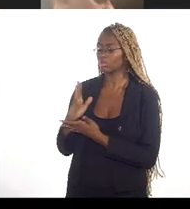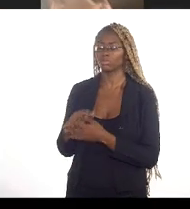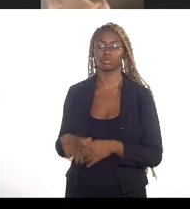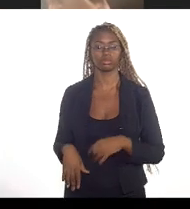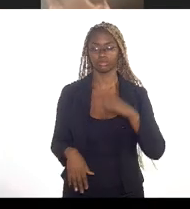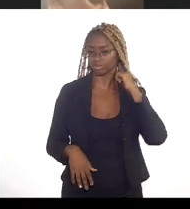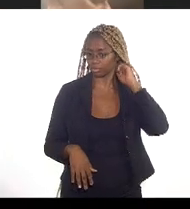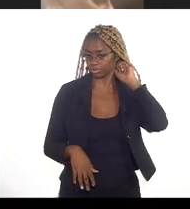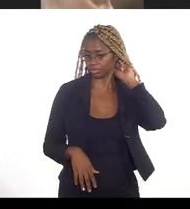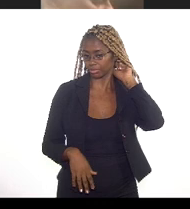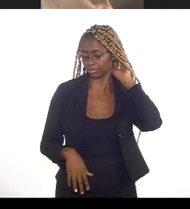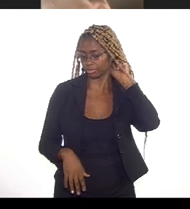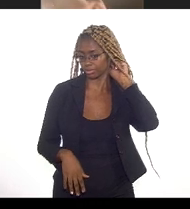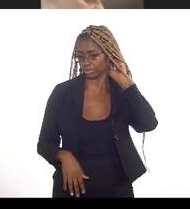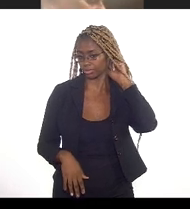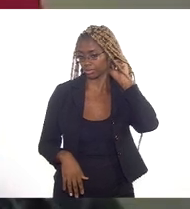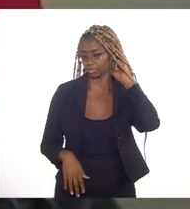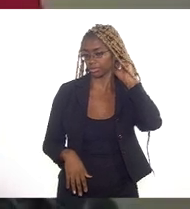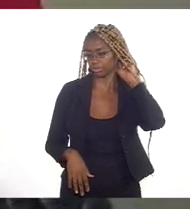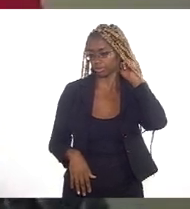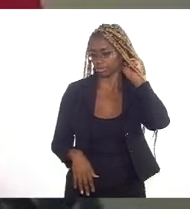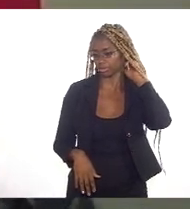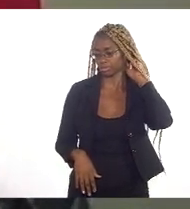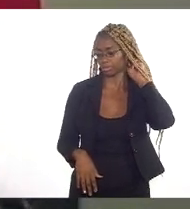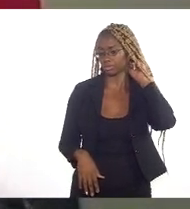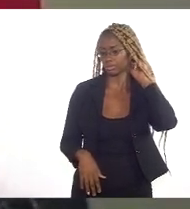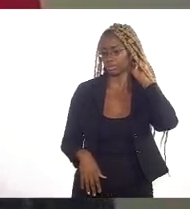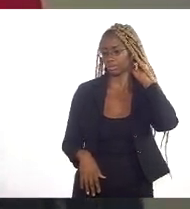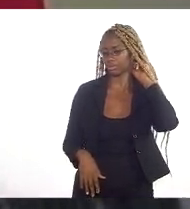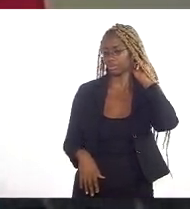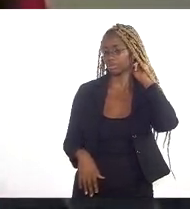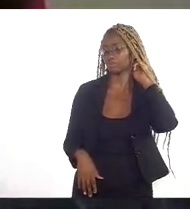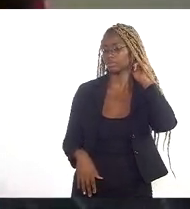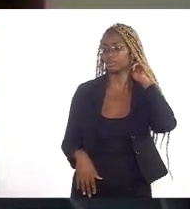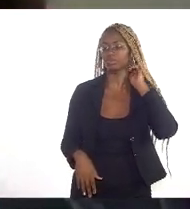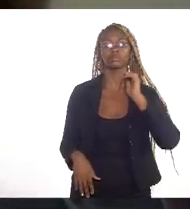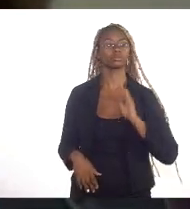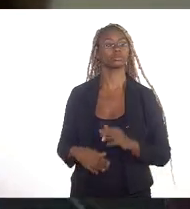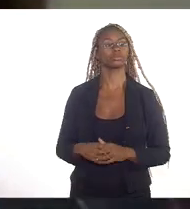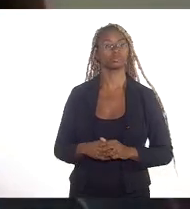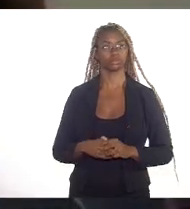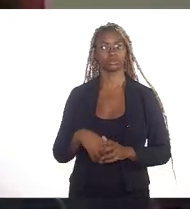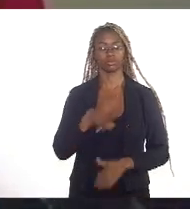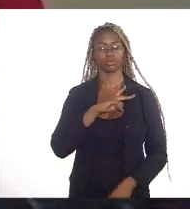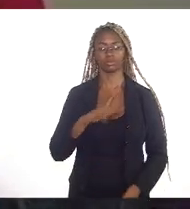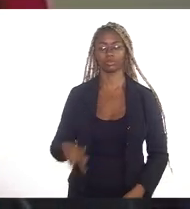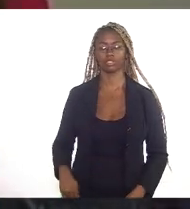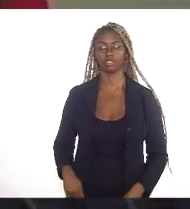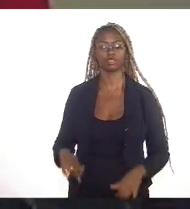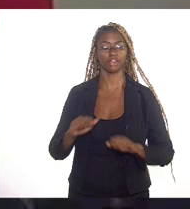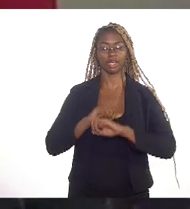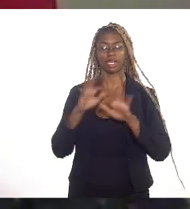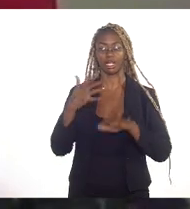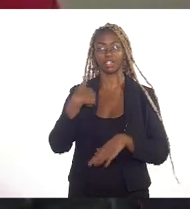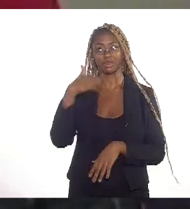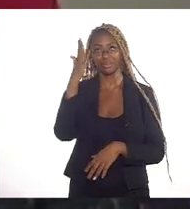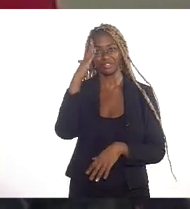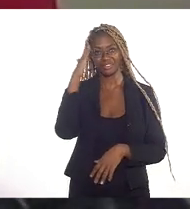Marta, por favor. Presidente, é óbvio que eu tenho noção que o interesse do